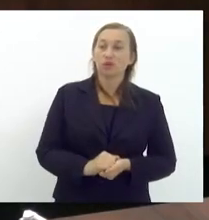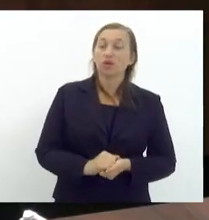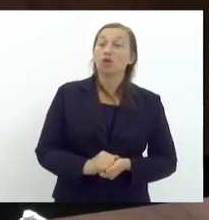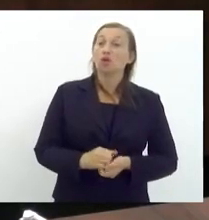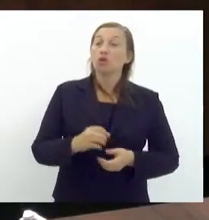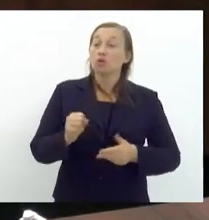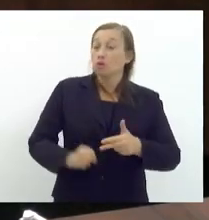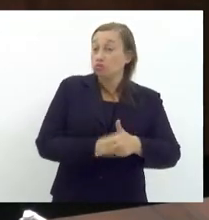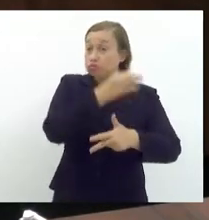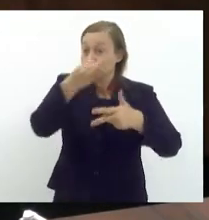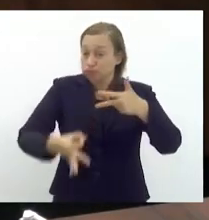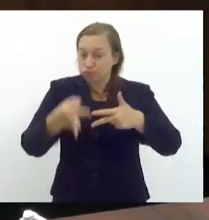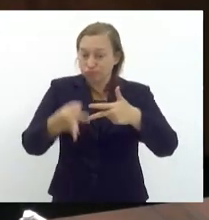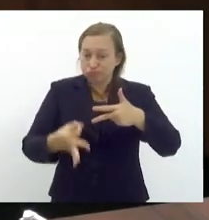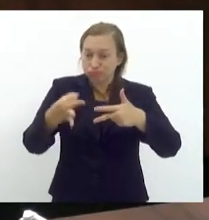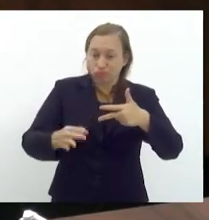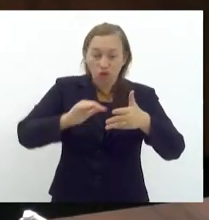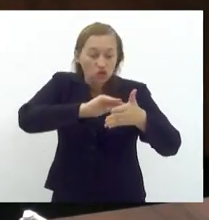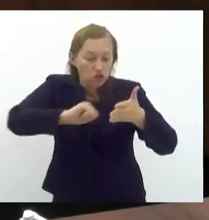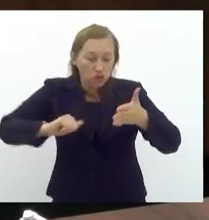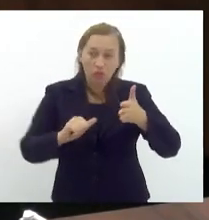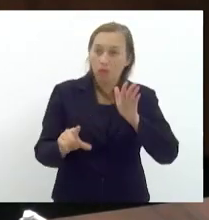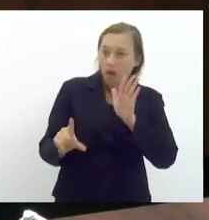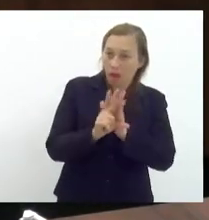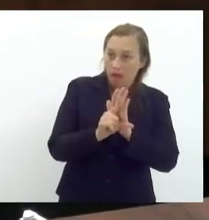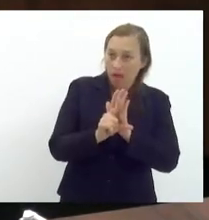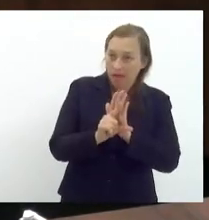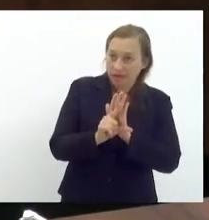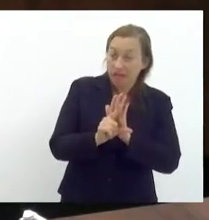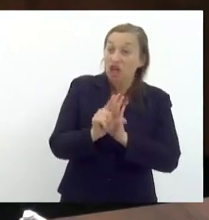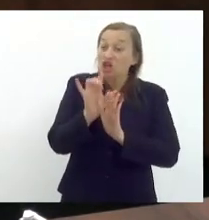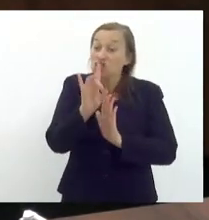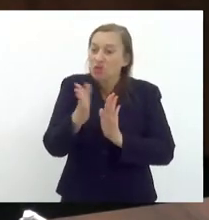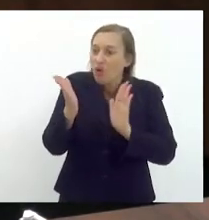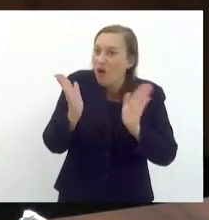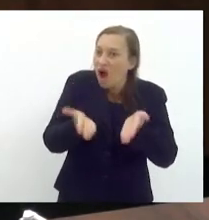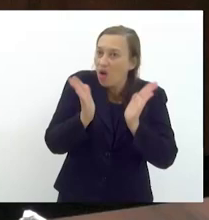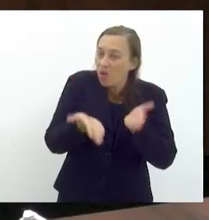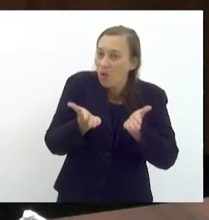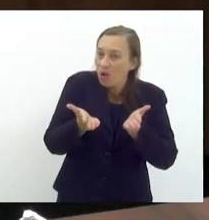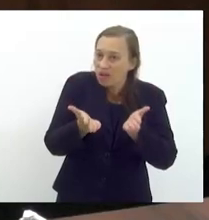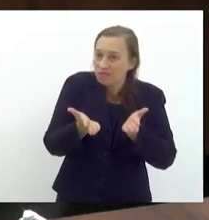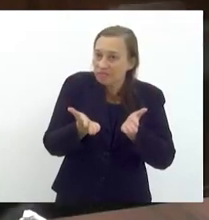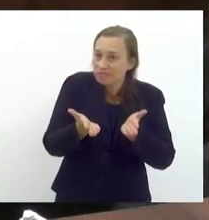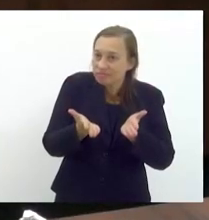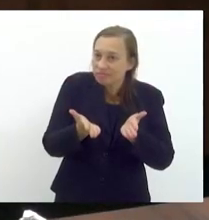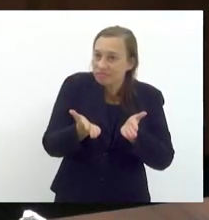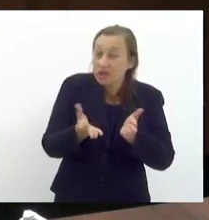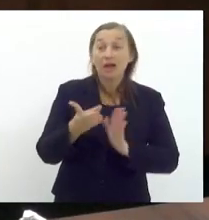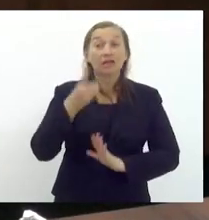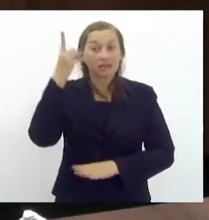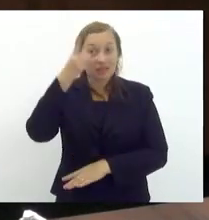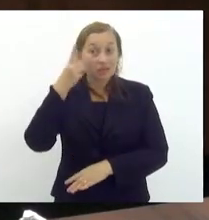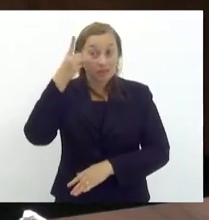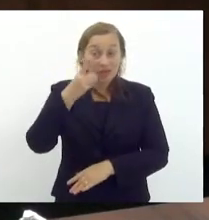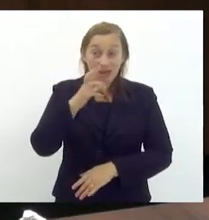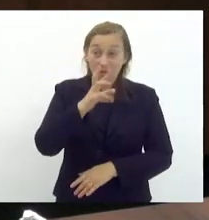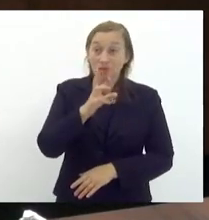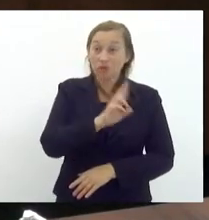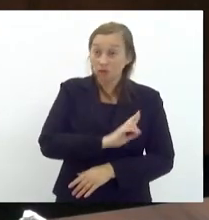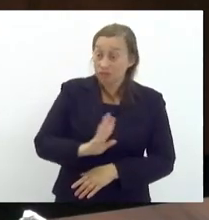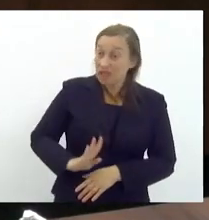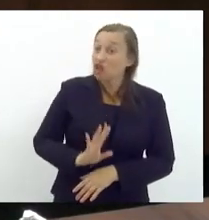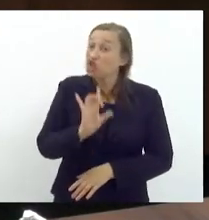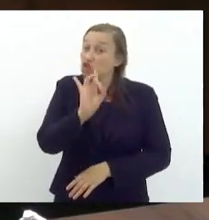judiciário derrubou suspendeu a lei e só agora no pleno Deputado Rodrigo Bacelar no